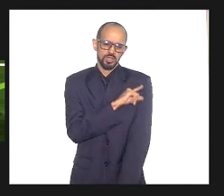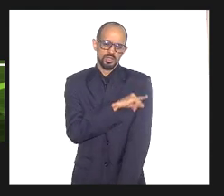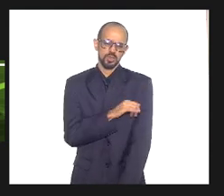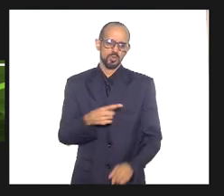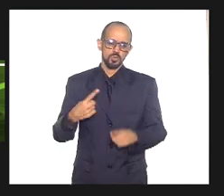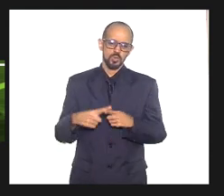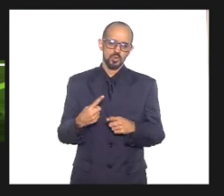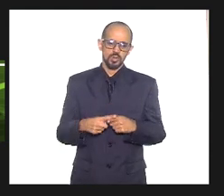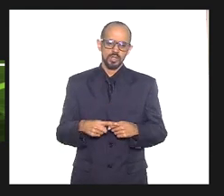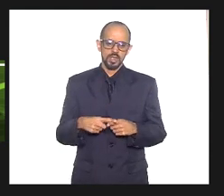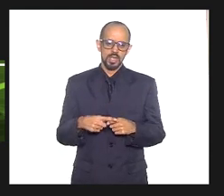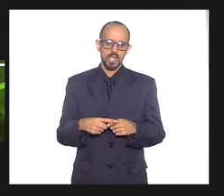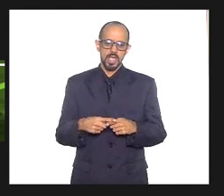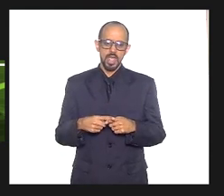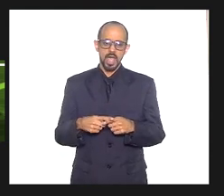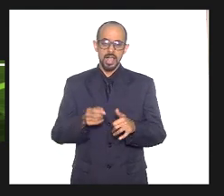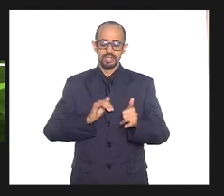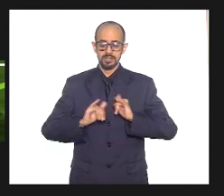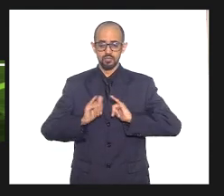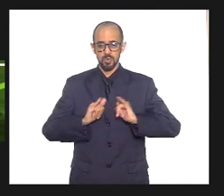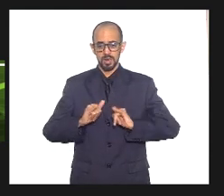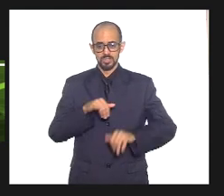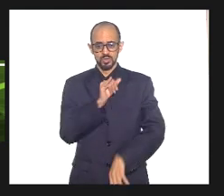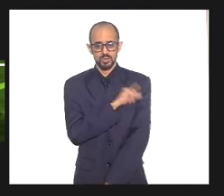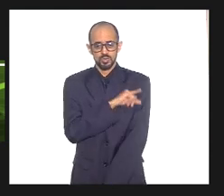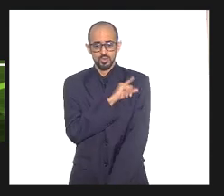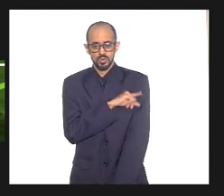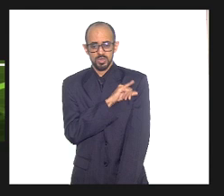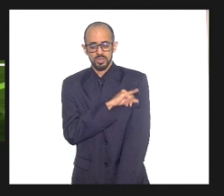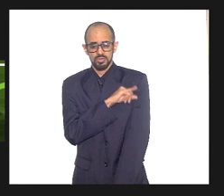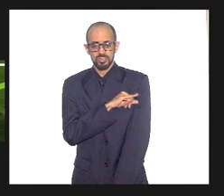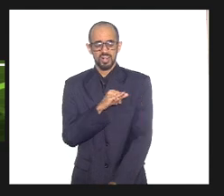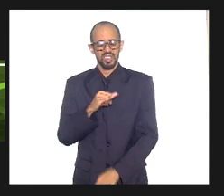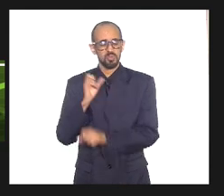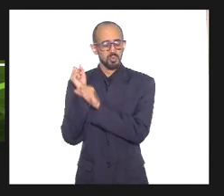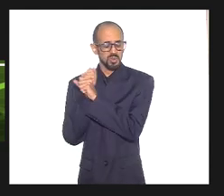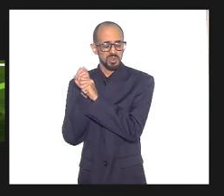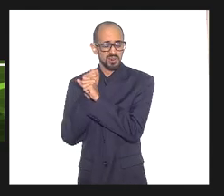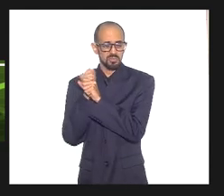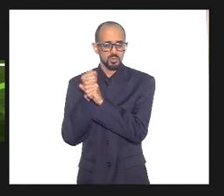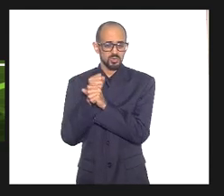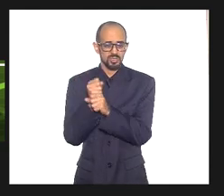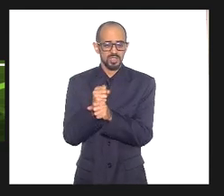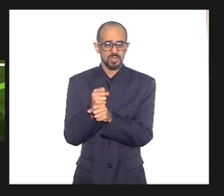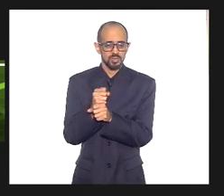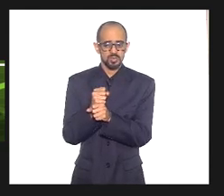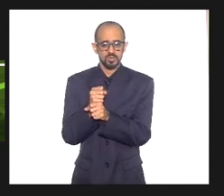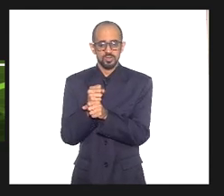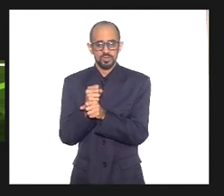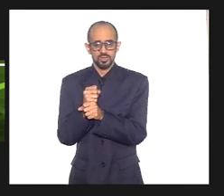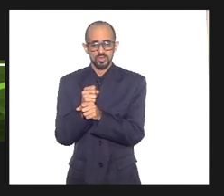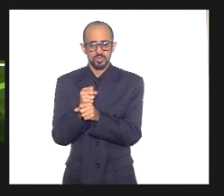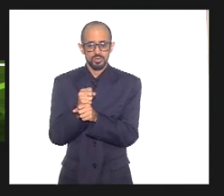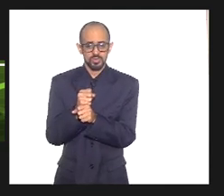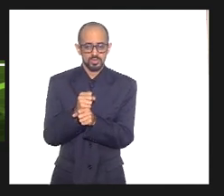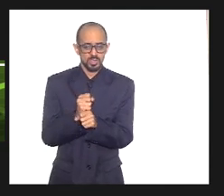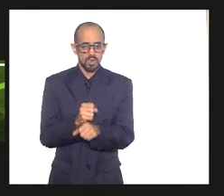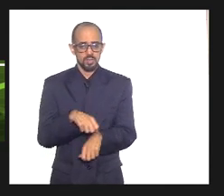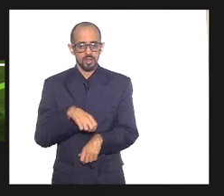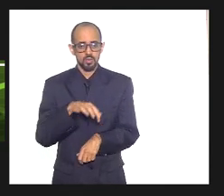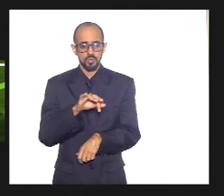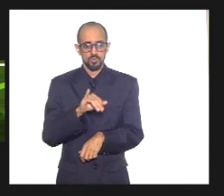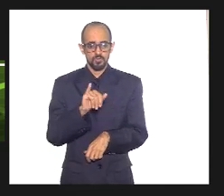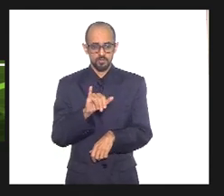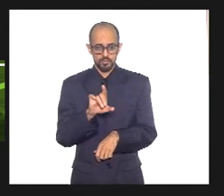o banco de dados do Rio de Janeiro, ao longo de muitos anos, esteve no CID, né, que é o Centro de